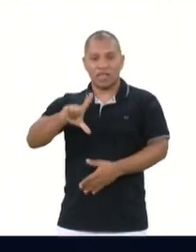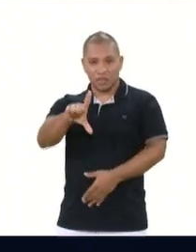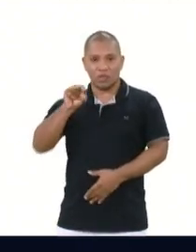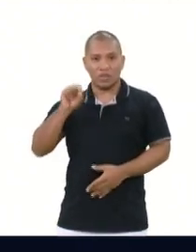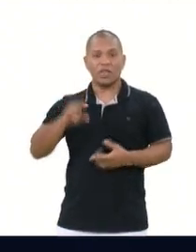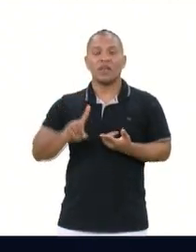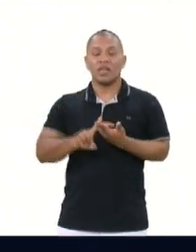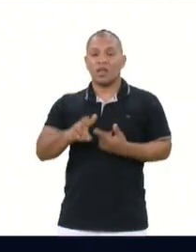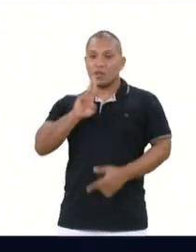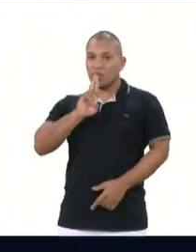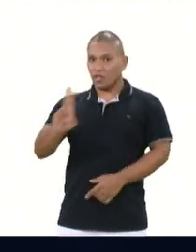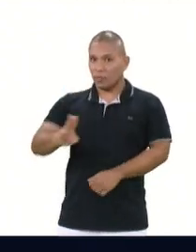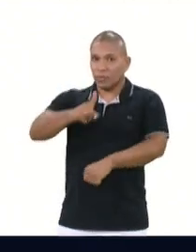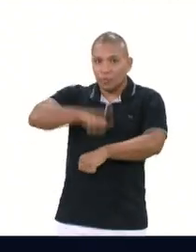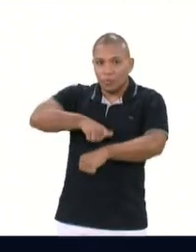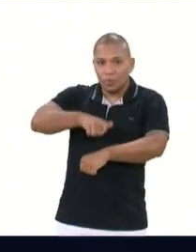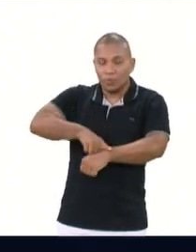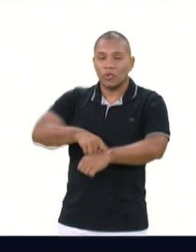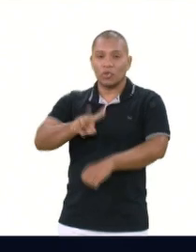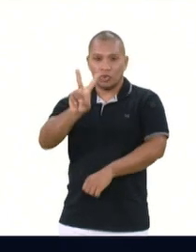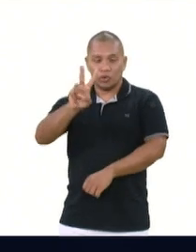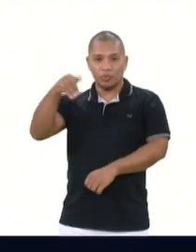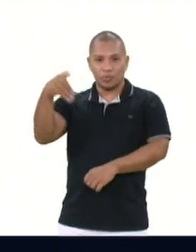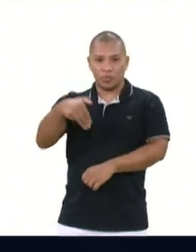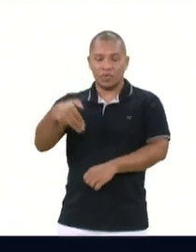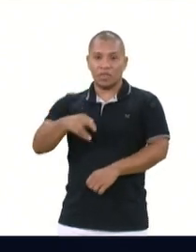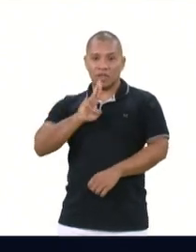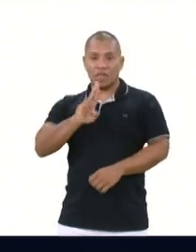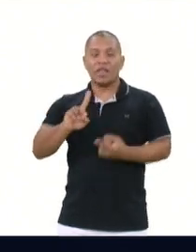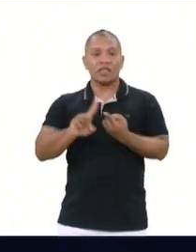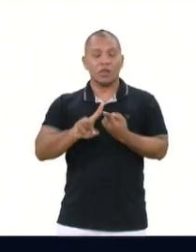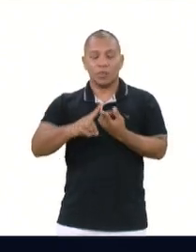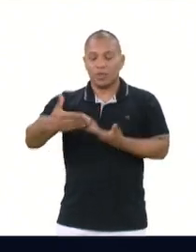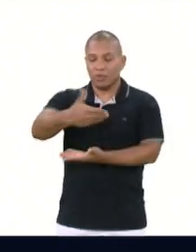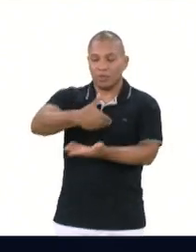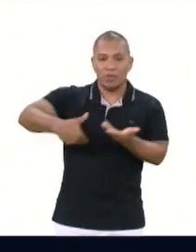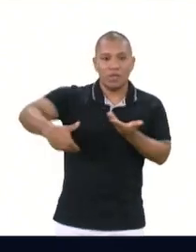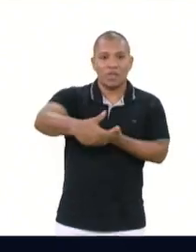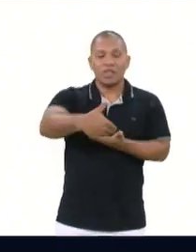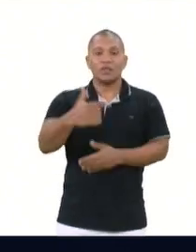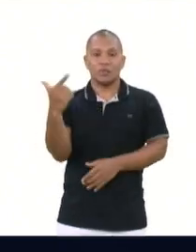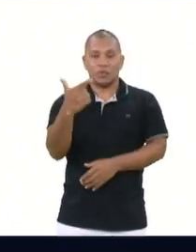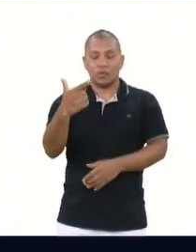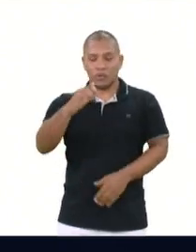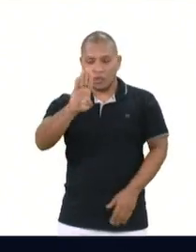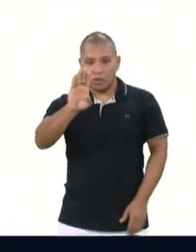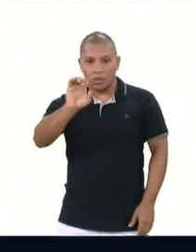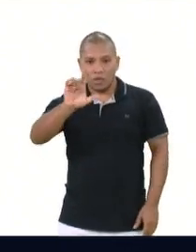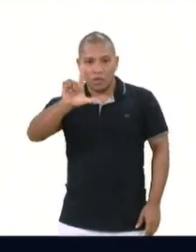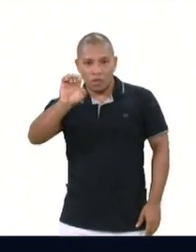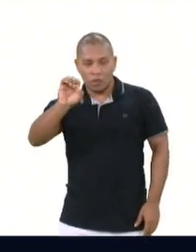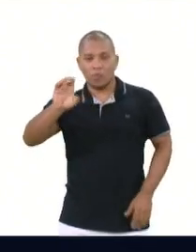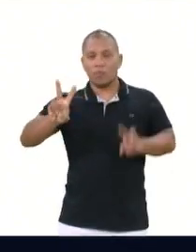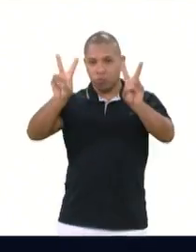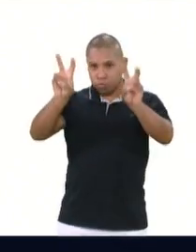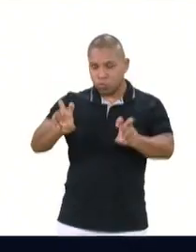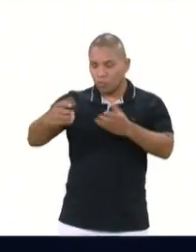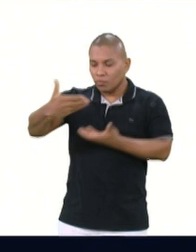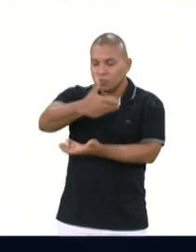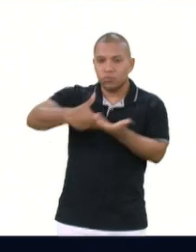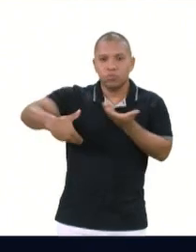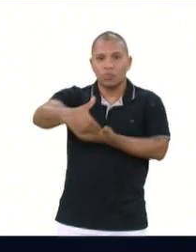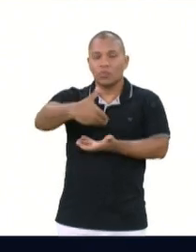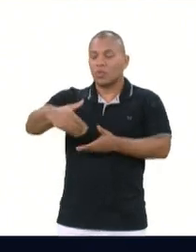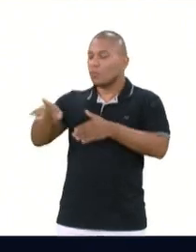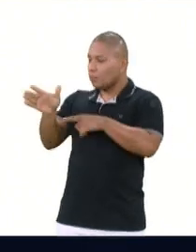um. No segundo bloco, os candidatos fazem perguntas entre si. A primeira pergunta será sobre um tema sorteado ao vivo,